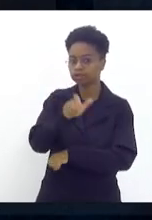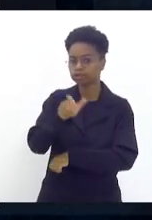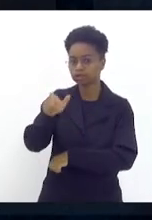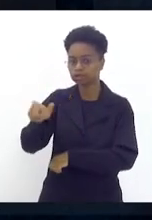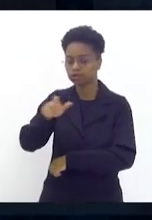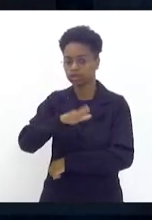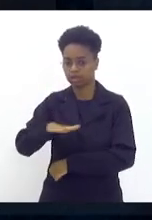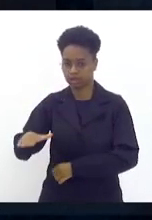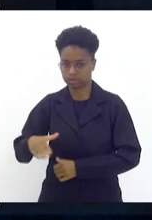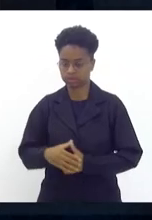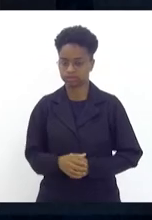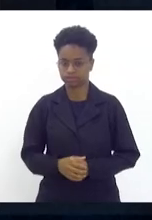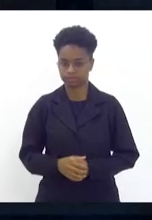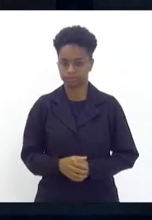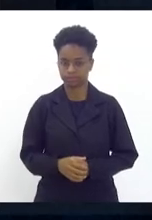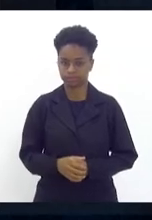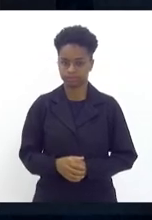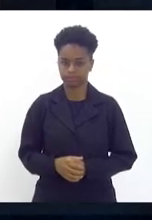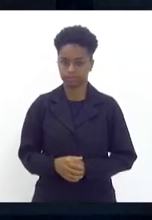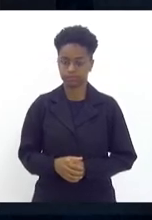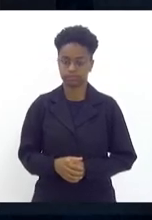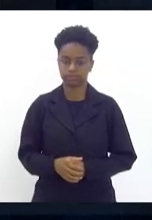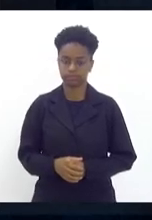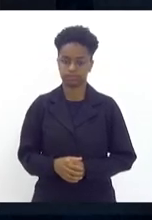dessas crianças, não é?